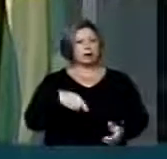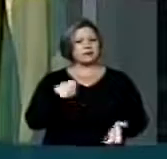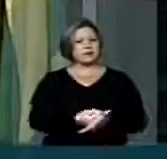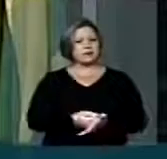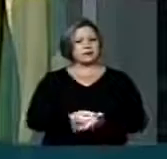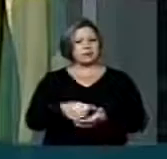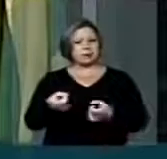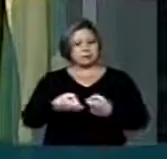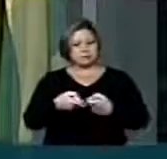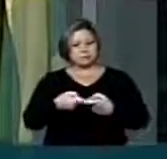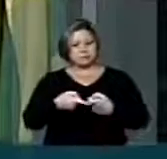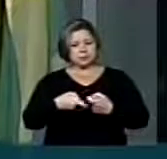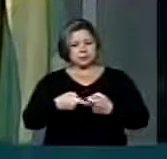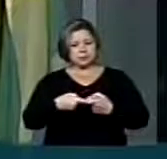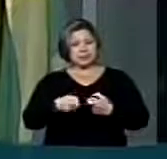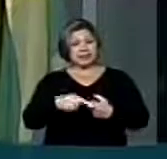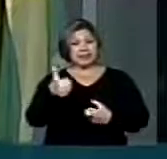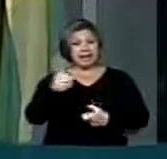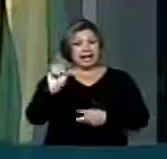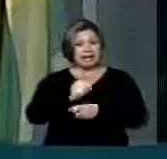deste programa por 10 anos.